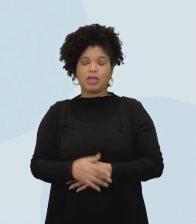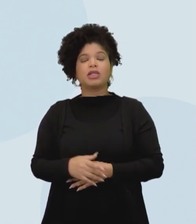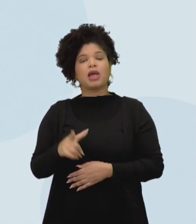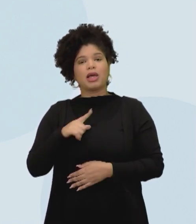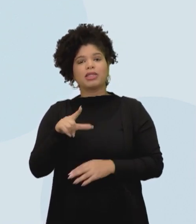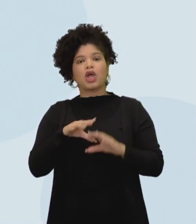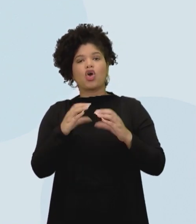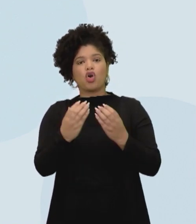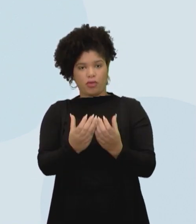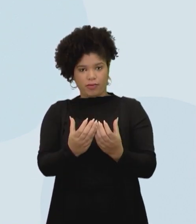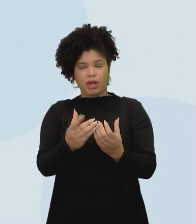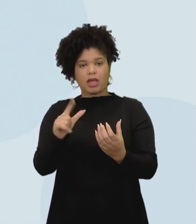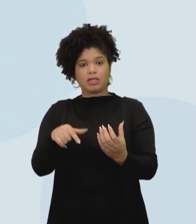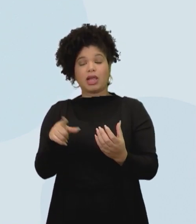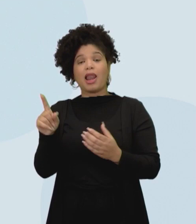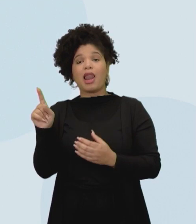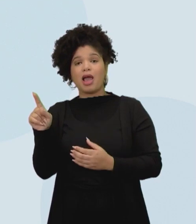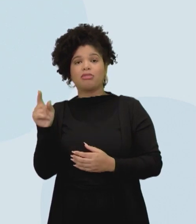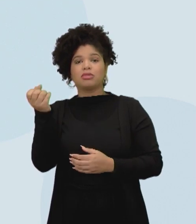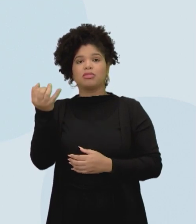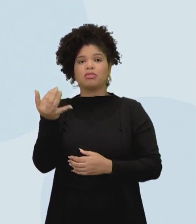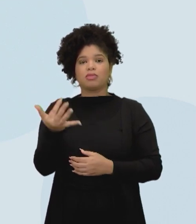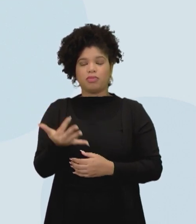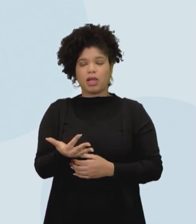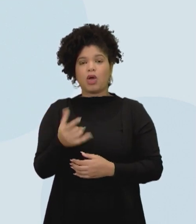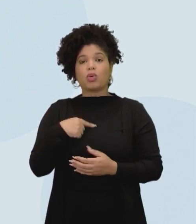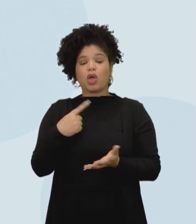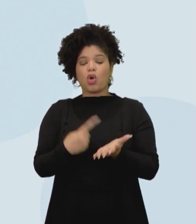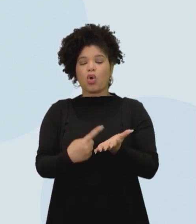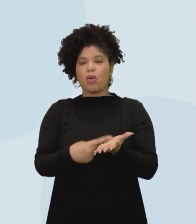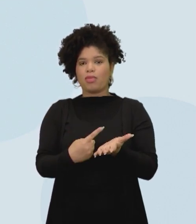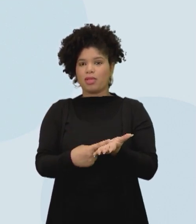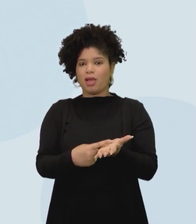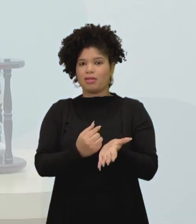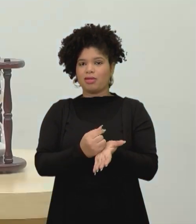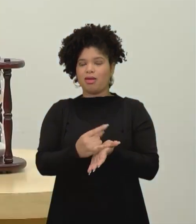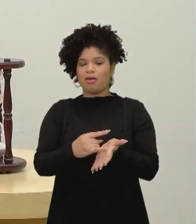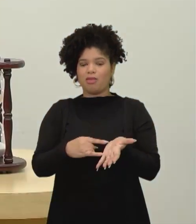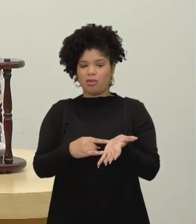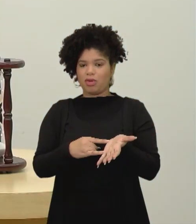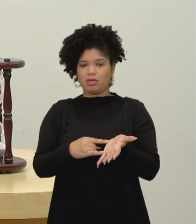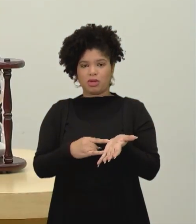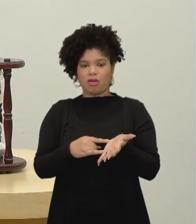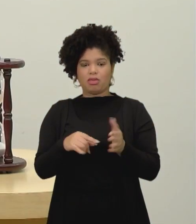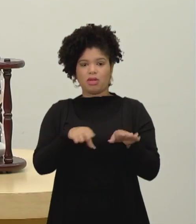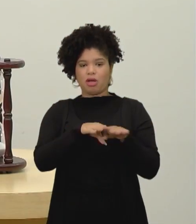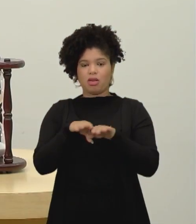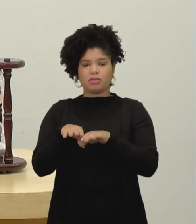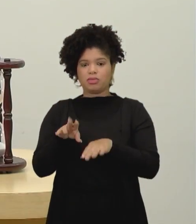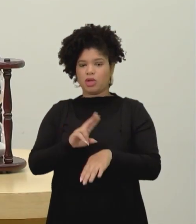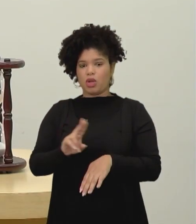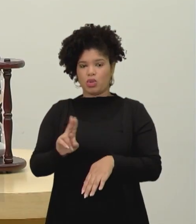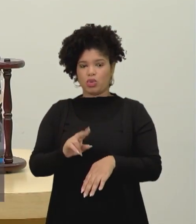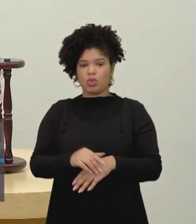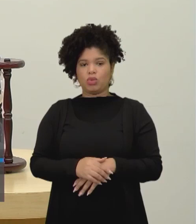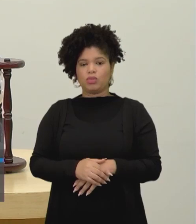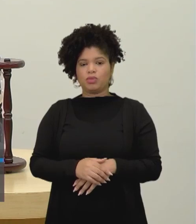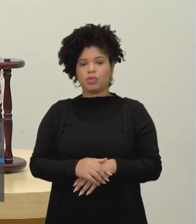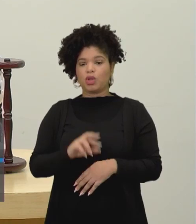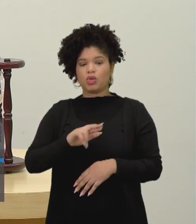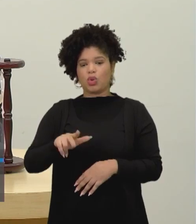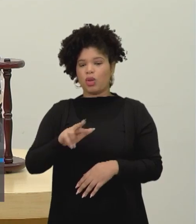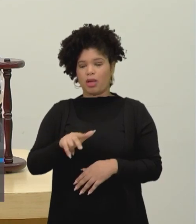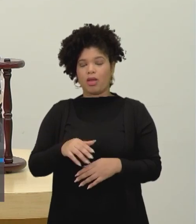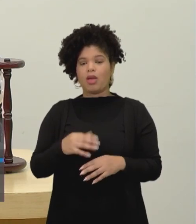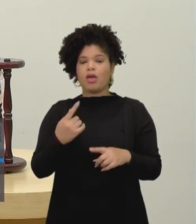gente tem aí um contrato de não alinhamento. Na Conferência de Bandung,